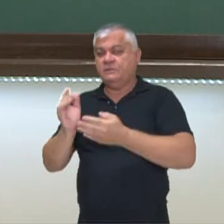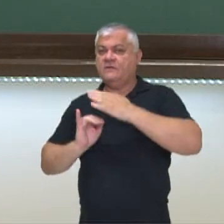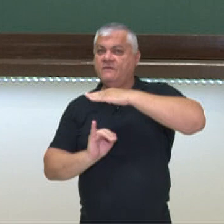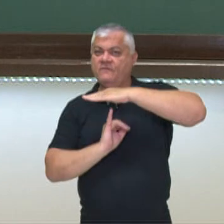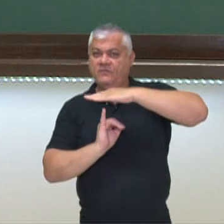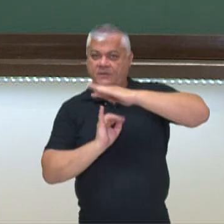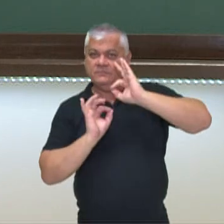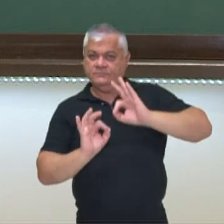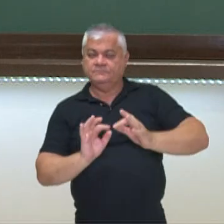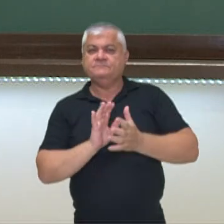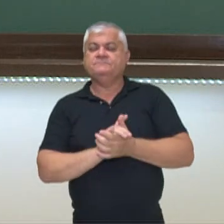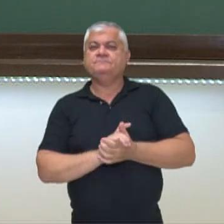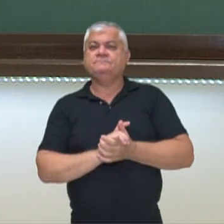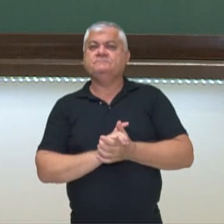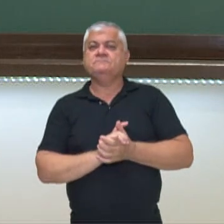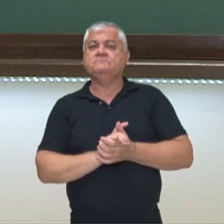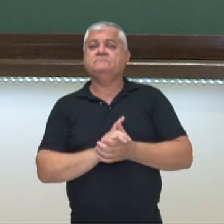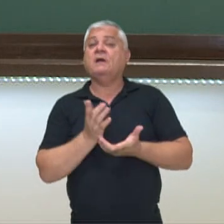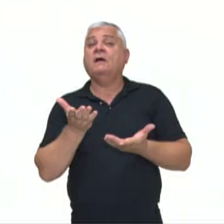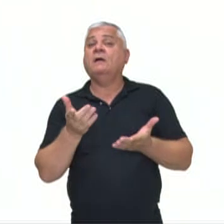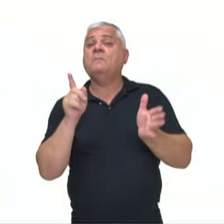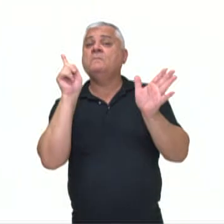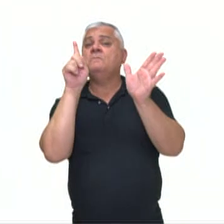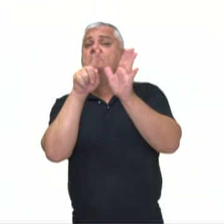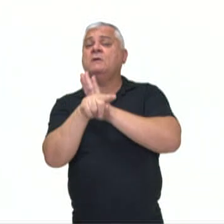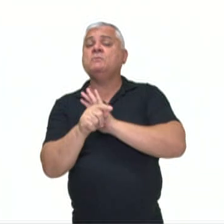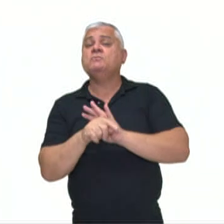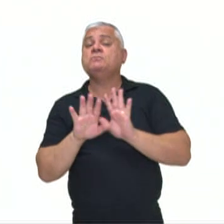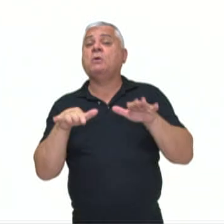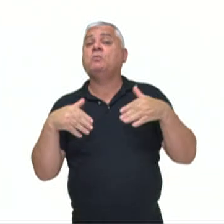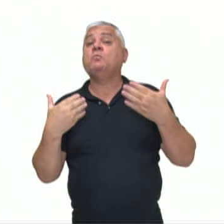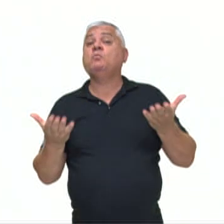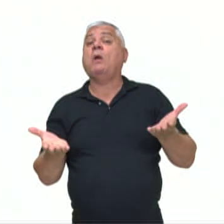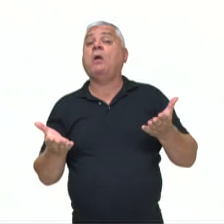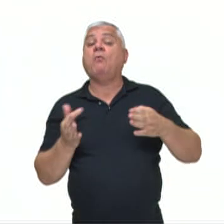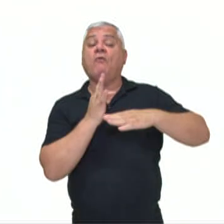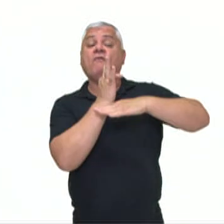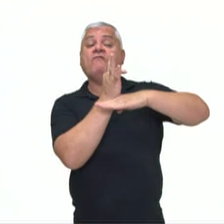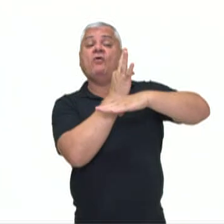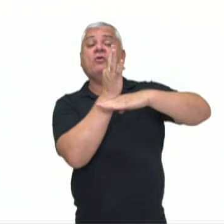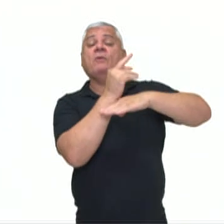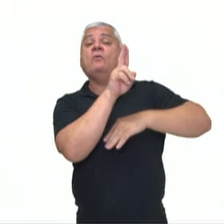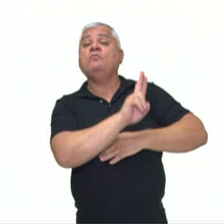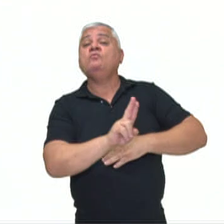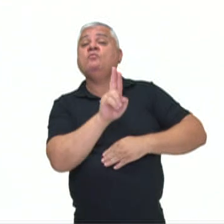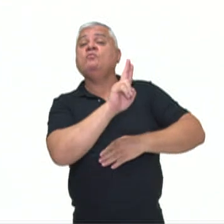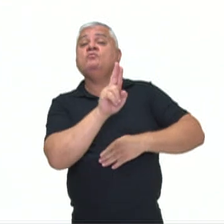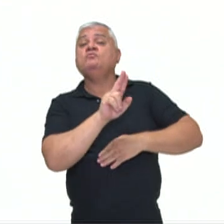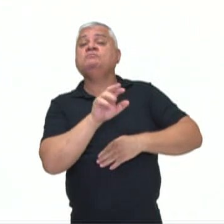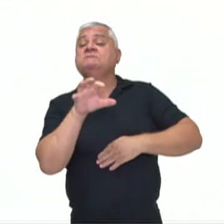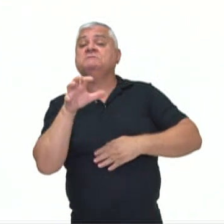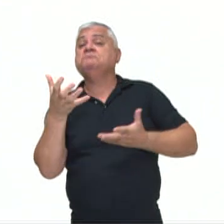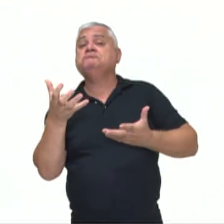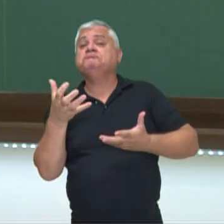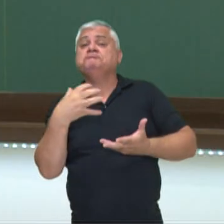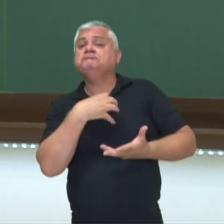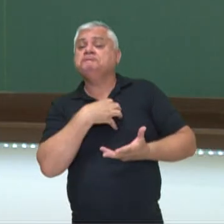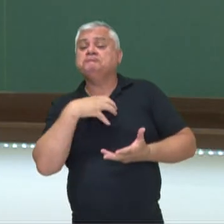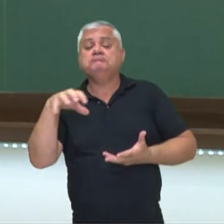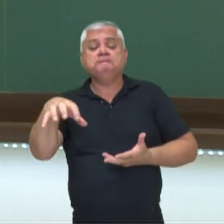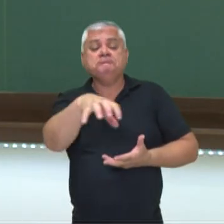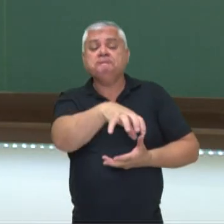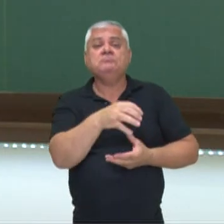é: em que situações usamos o tratamento formal? Então, em quais situações utilizamos esse